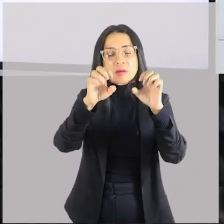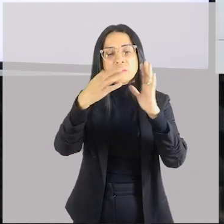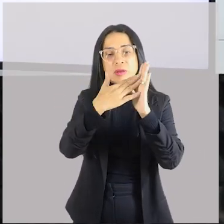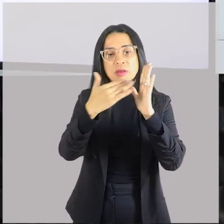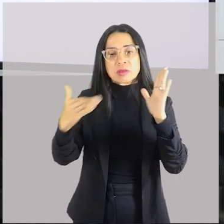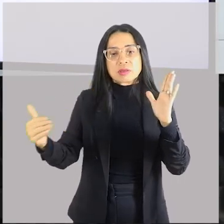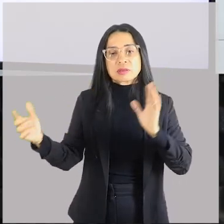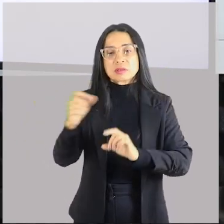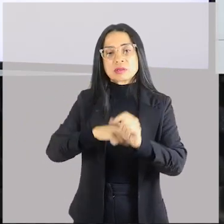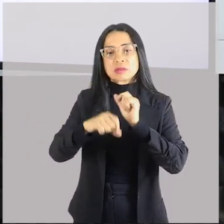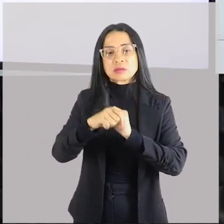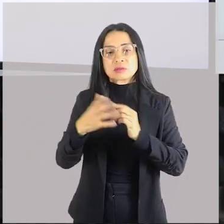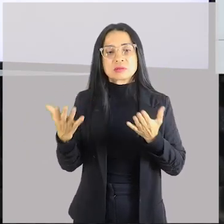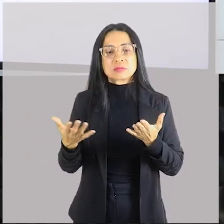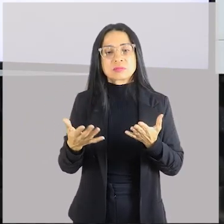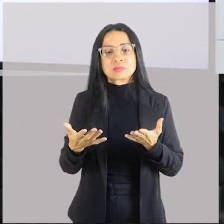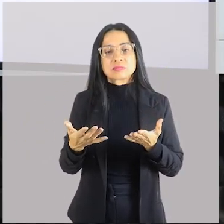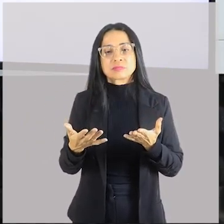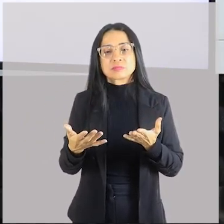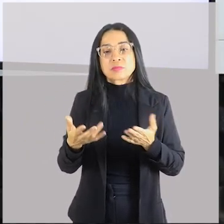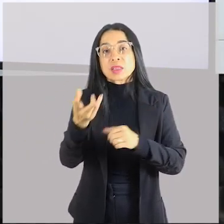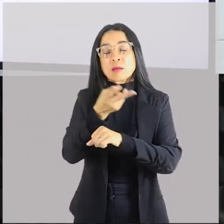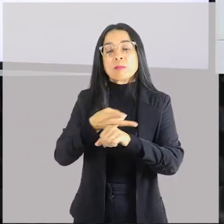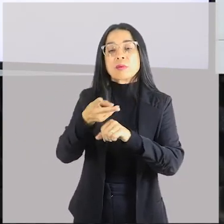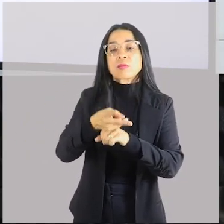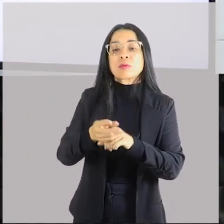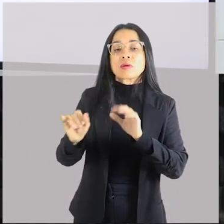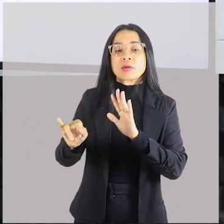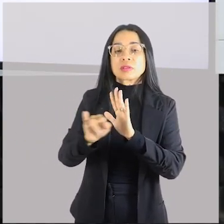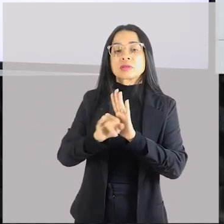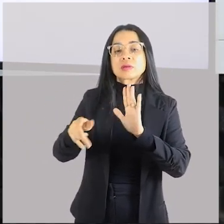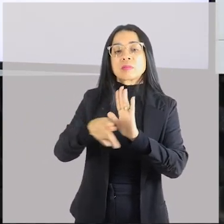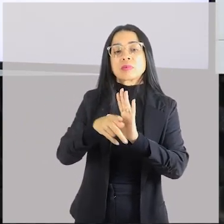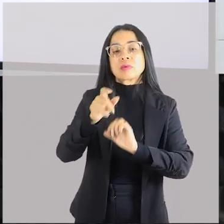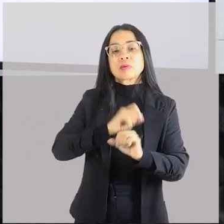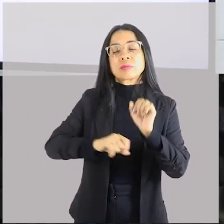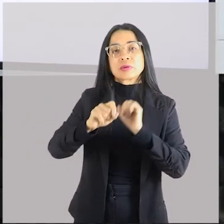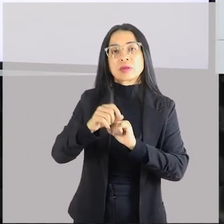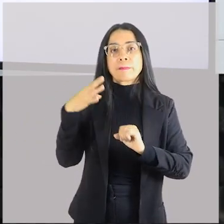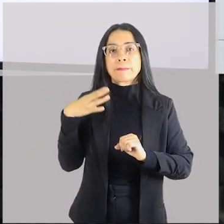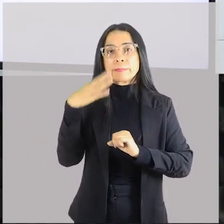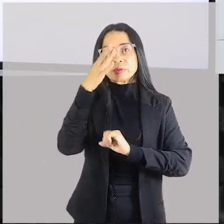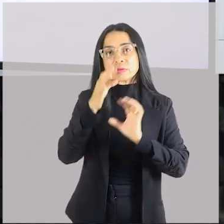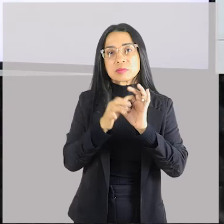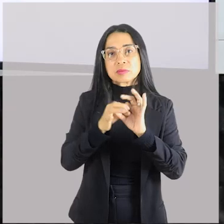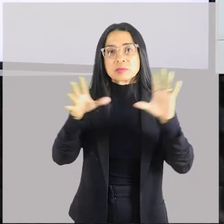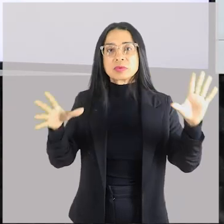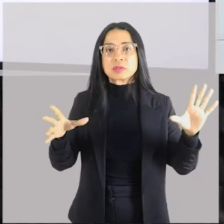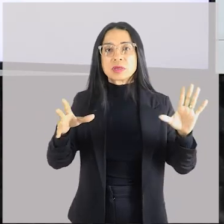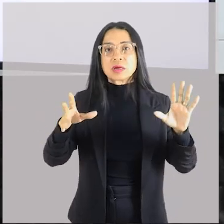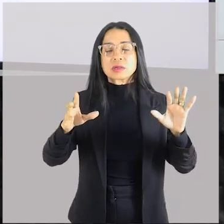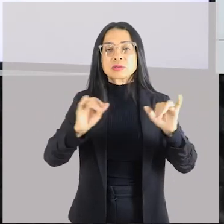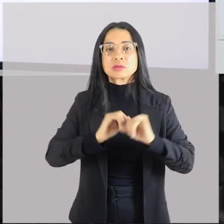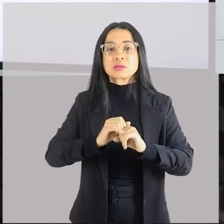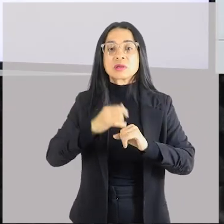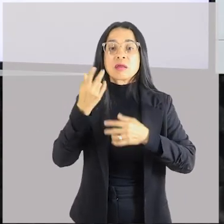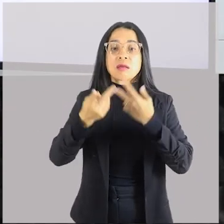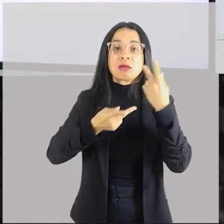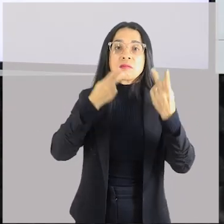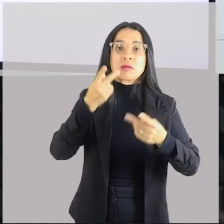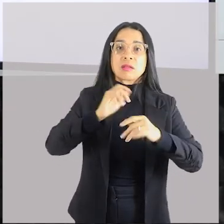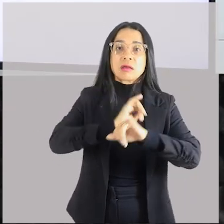Brasileira de de artes buscar uma identidade própria e principalmente liberdade de expressão